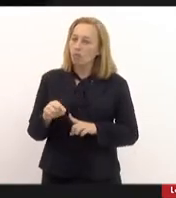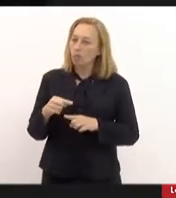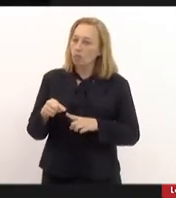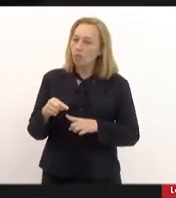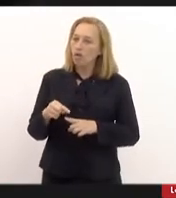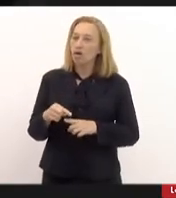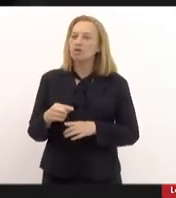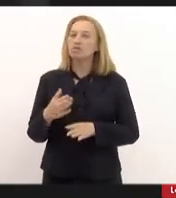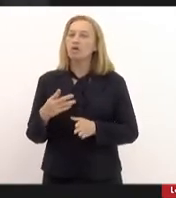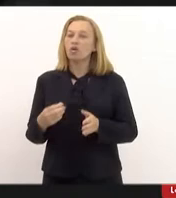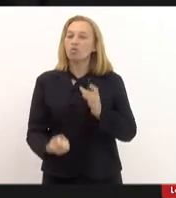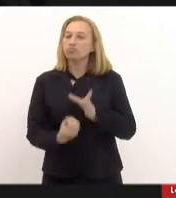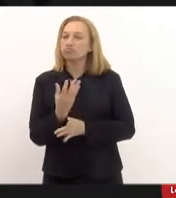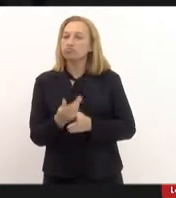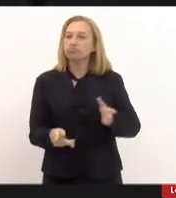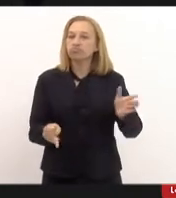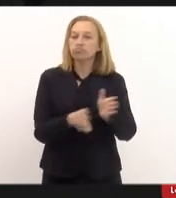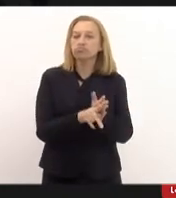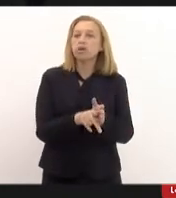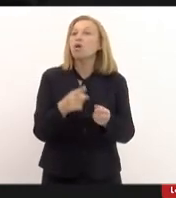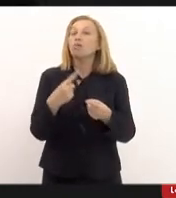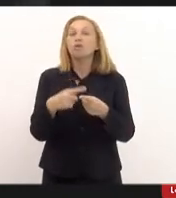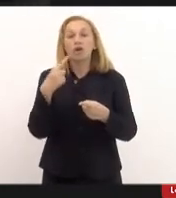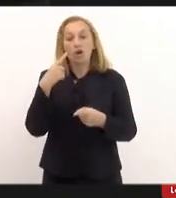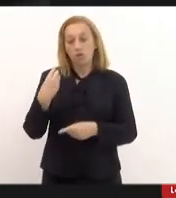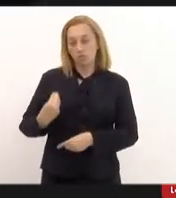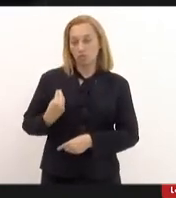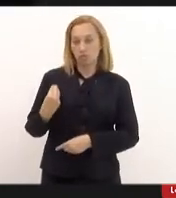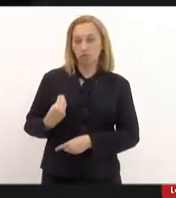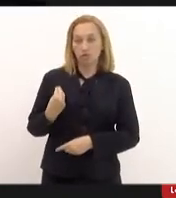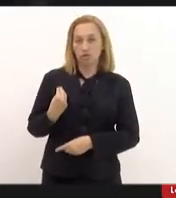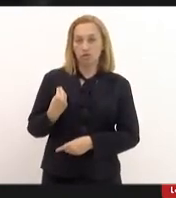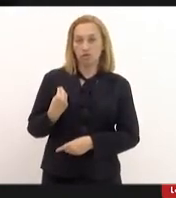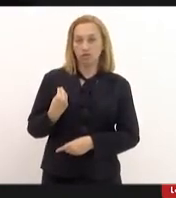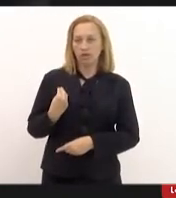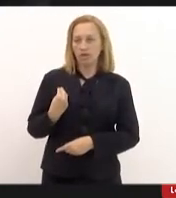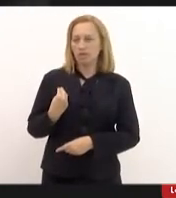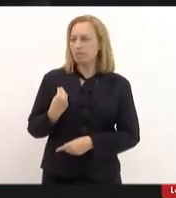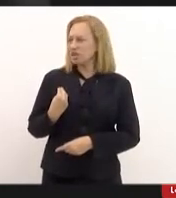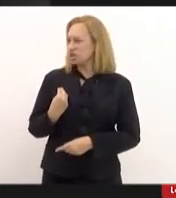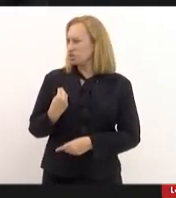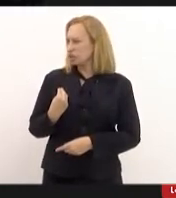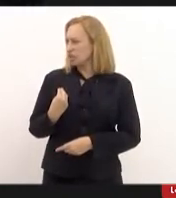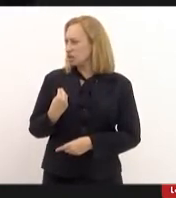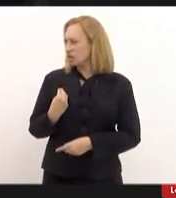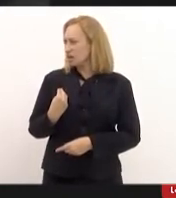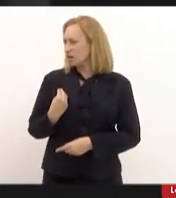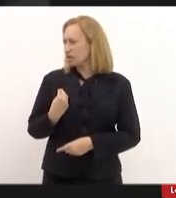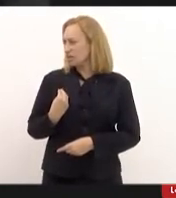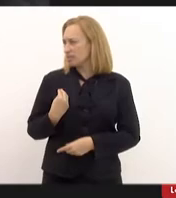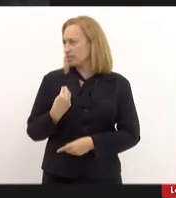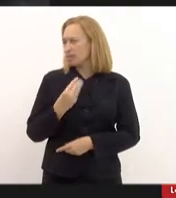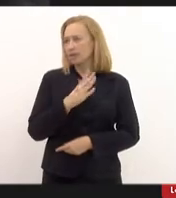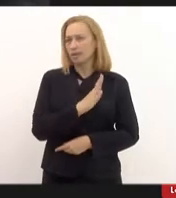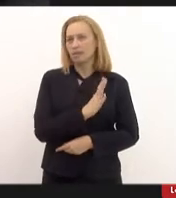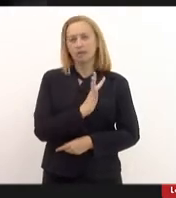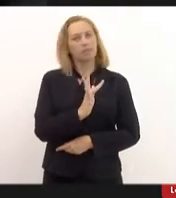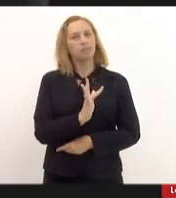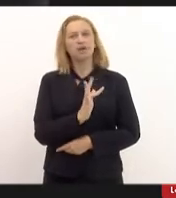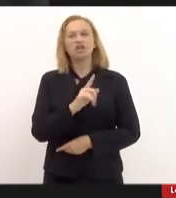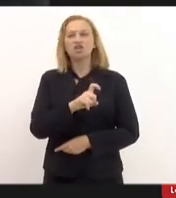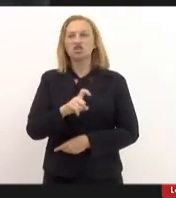Eu fiz esse projeto porque eu que vivo na Baixada Fluminense, eu vi o Arco Metropolitano nascer.